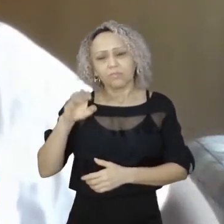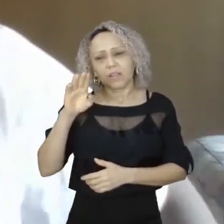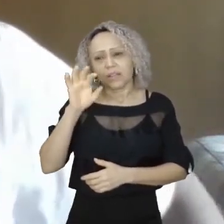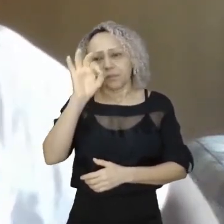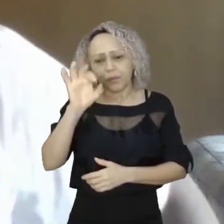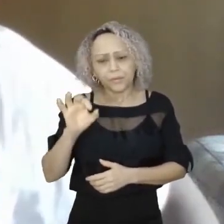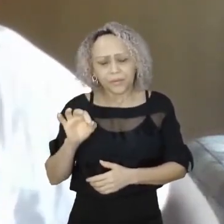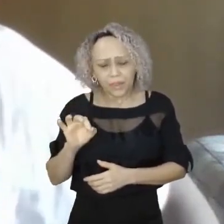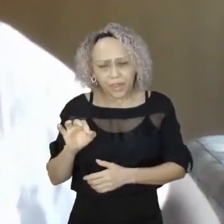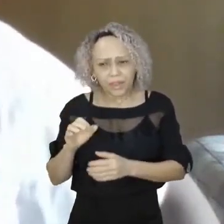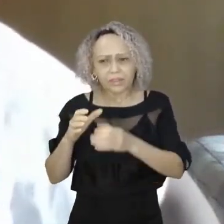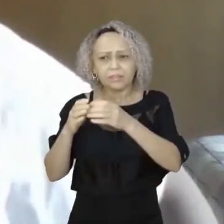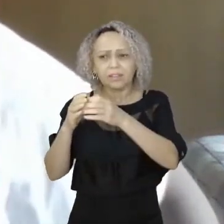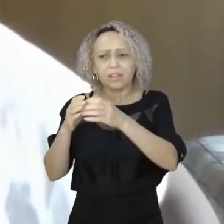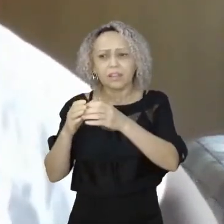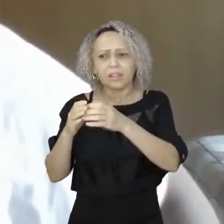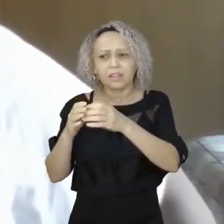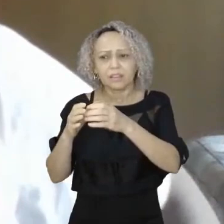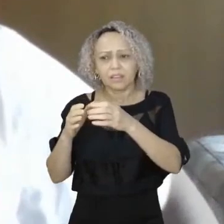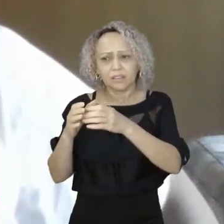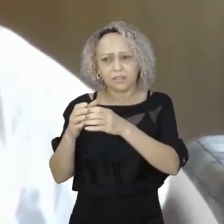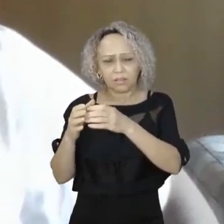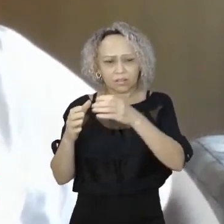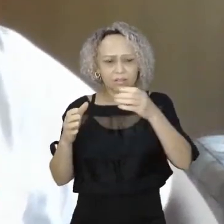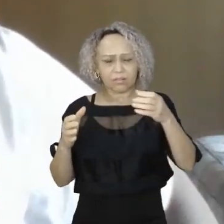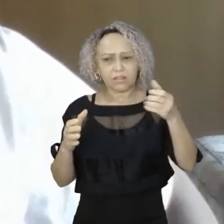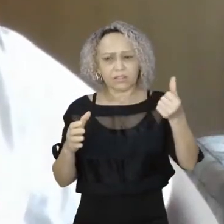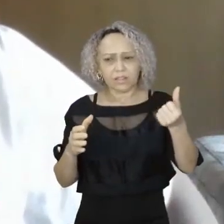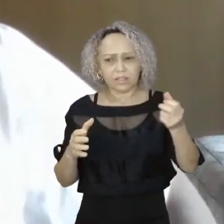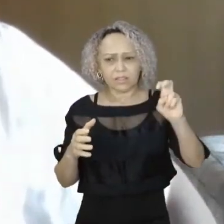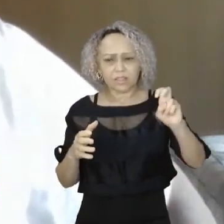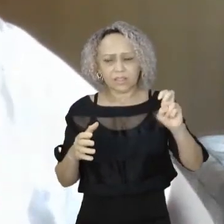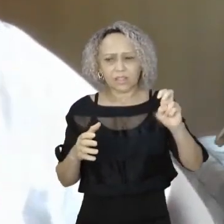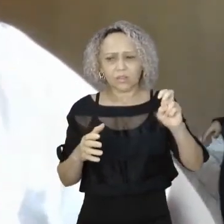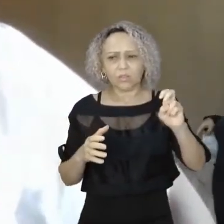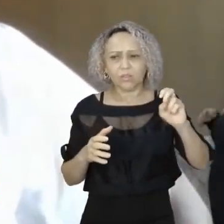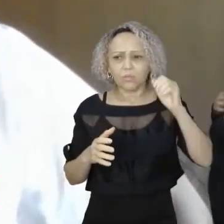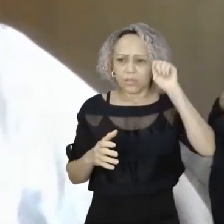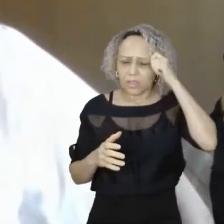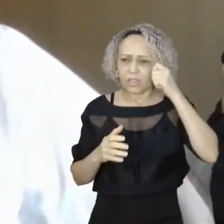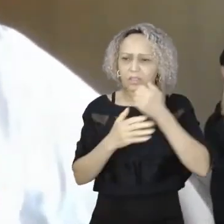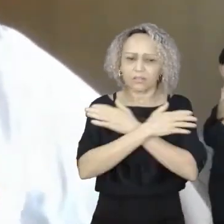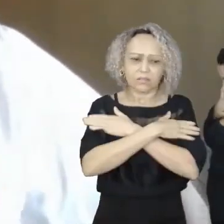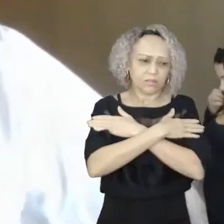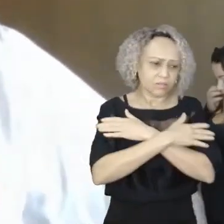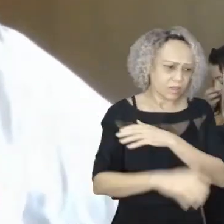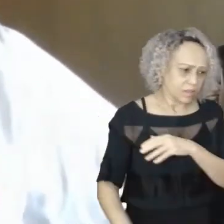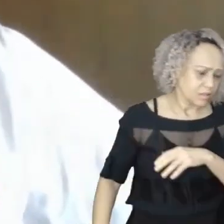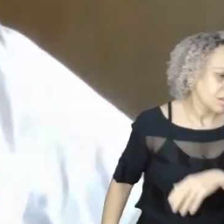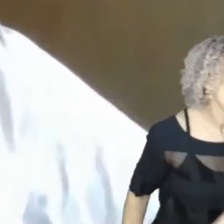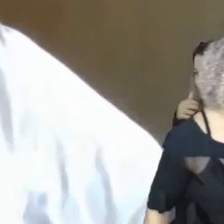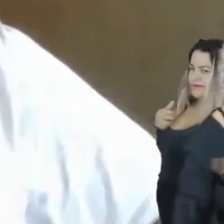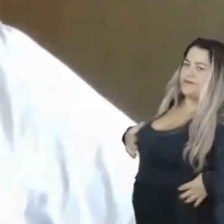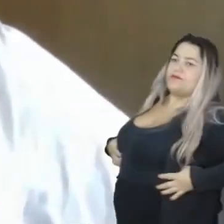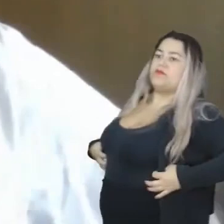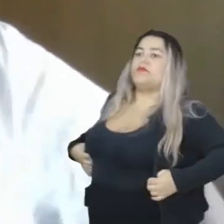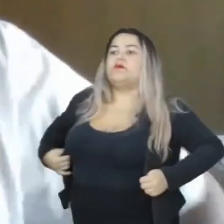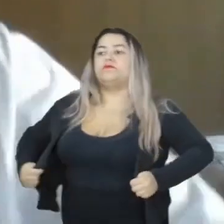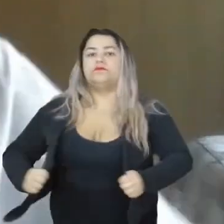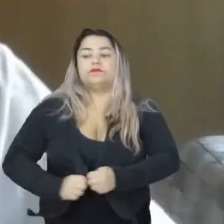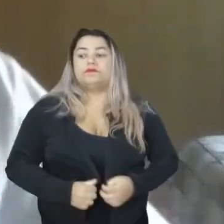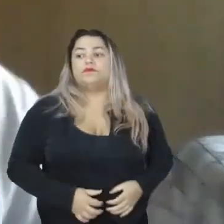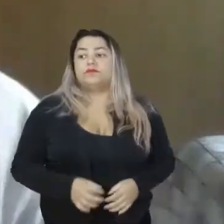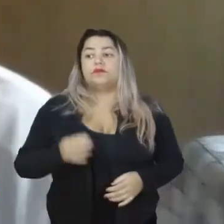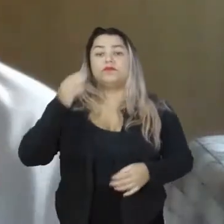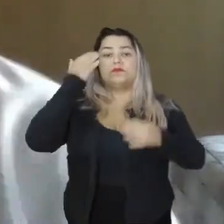metade dos desocupados, que é 65,1%. Então, esses dados, por si só, no meu entendimento,